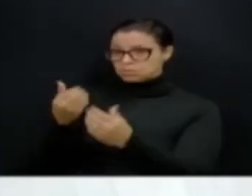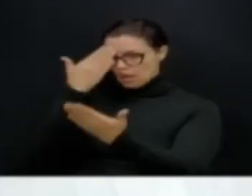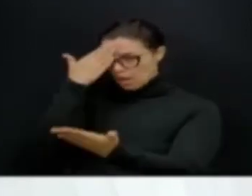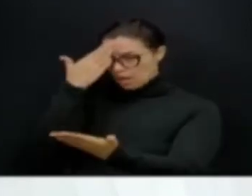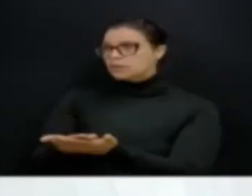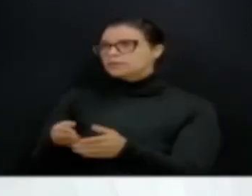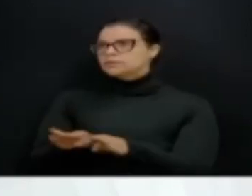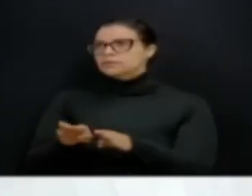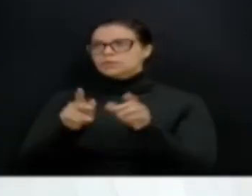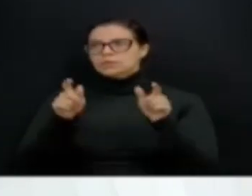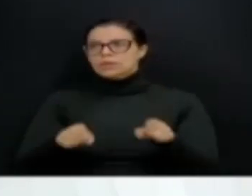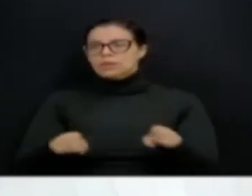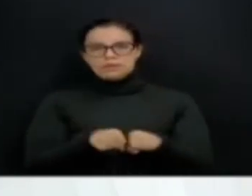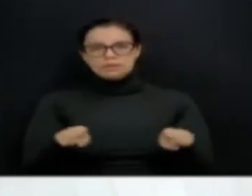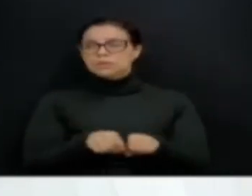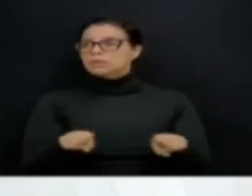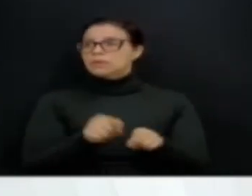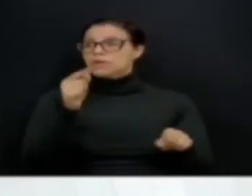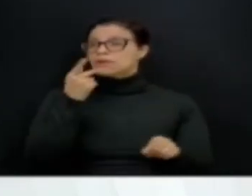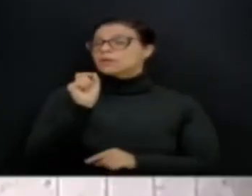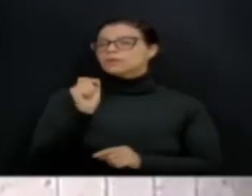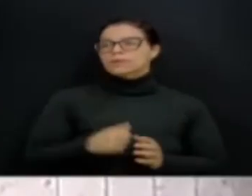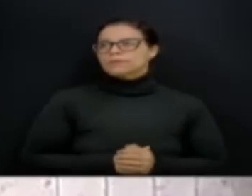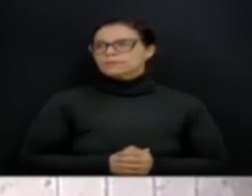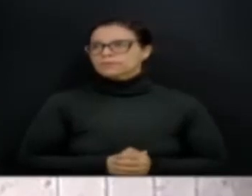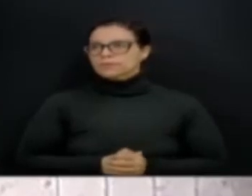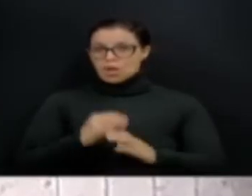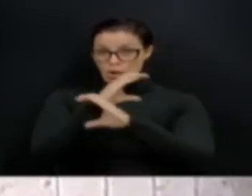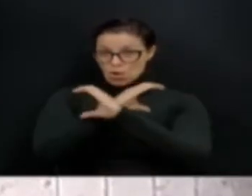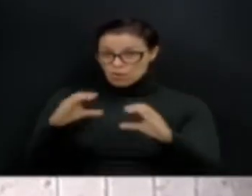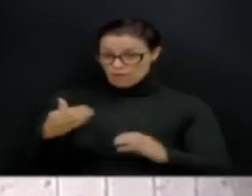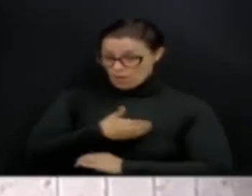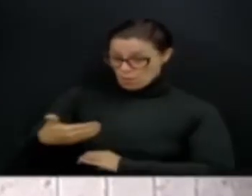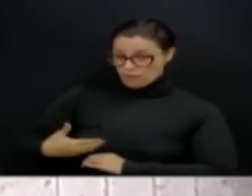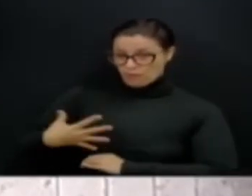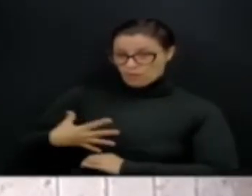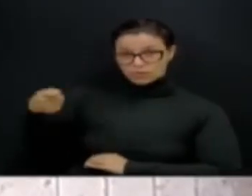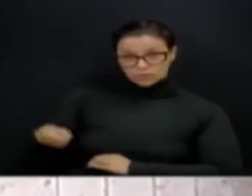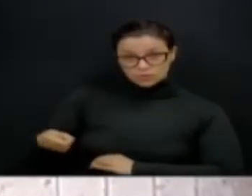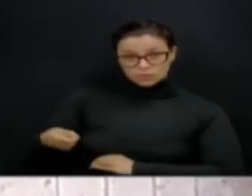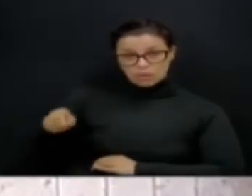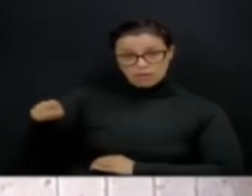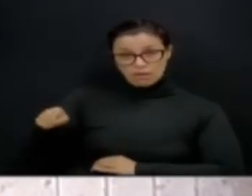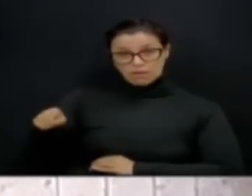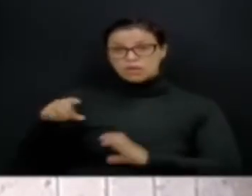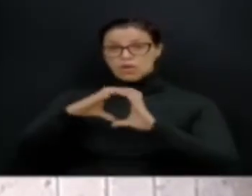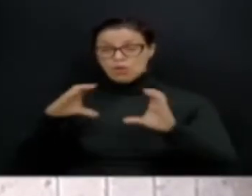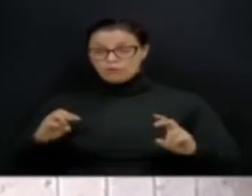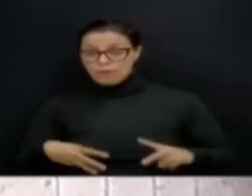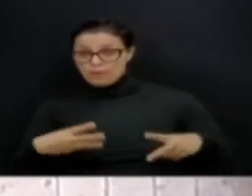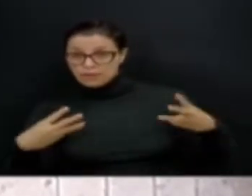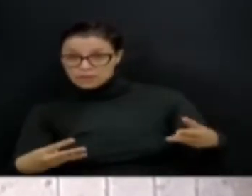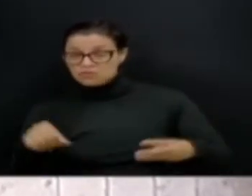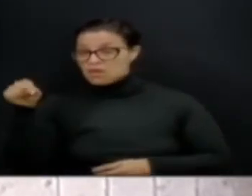usei esse mesmo local e fiz a seguinte fala: confiar na palavra do governador, que confia no ministro,